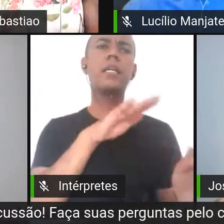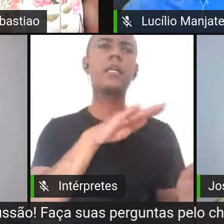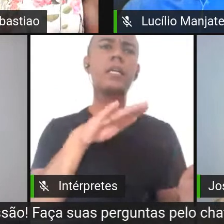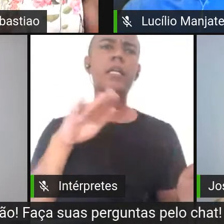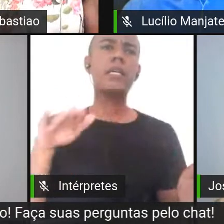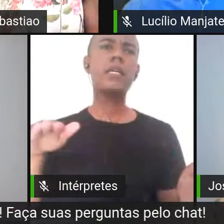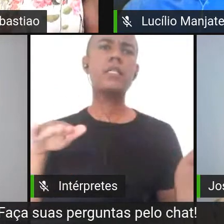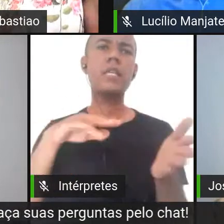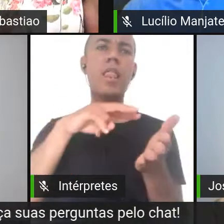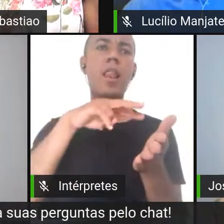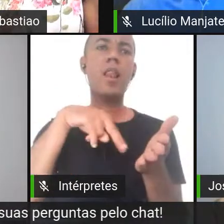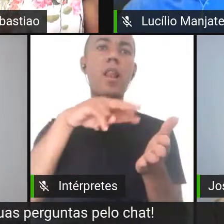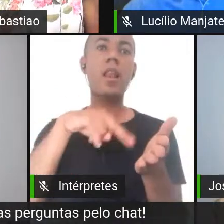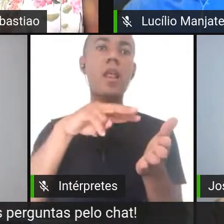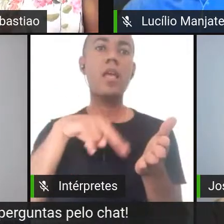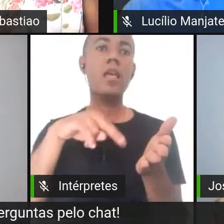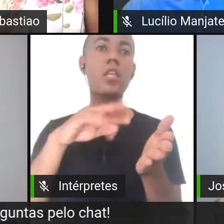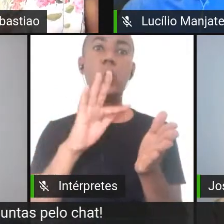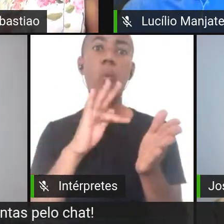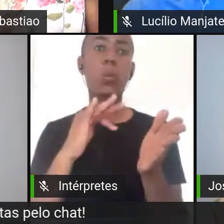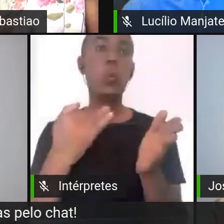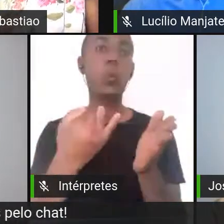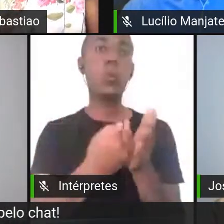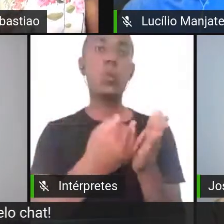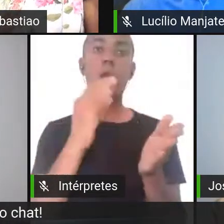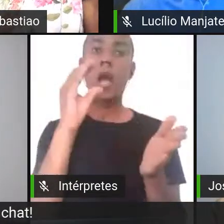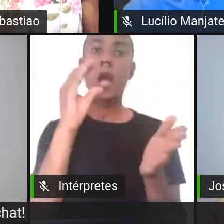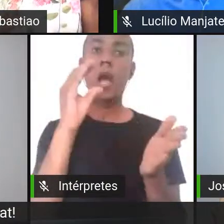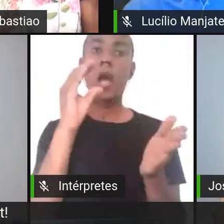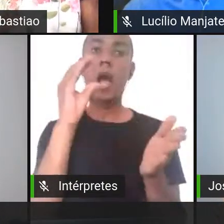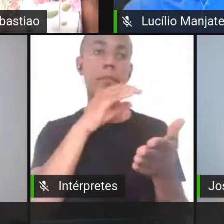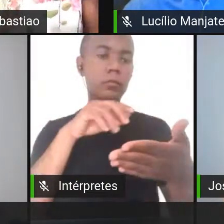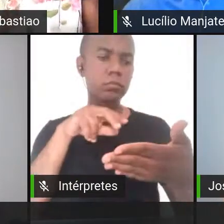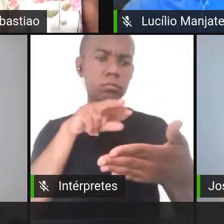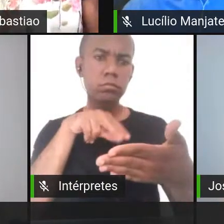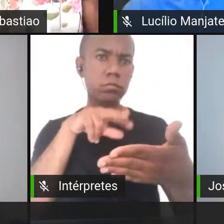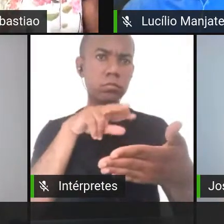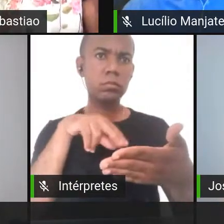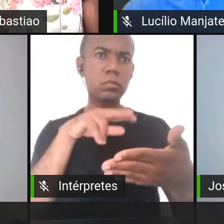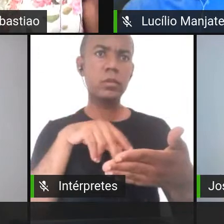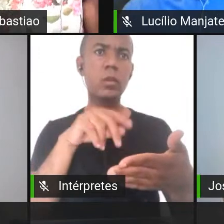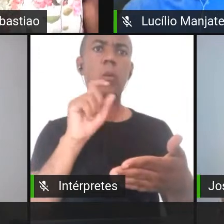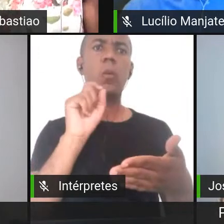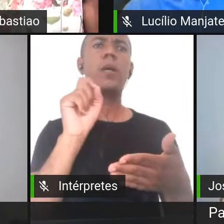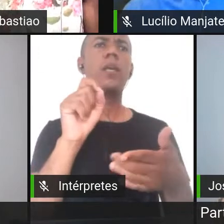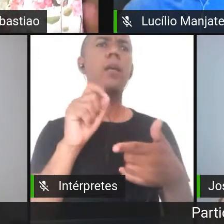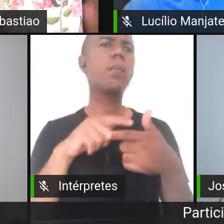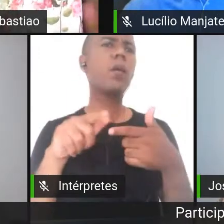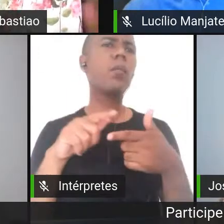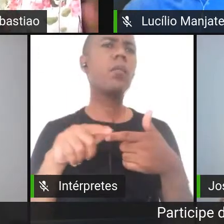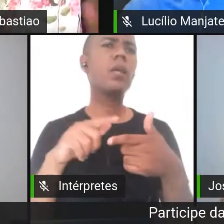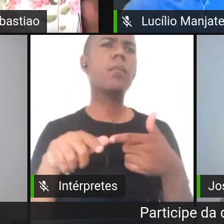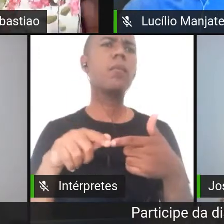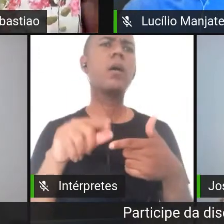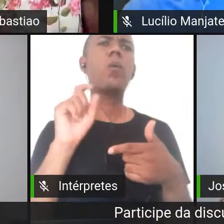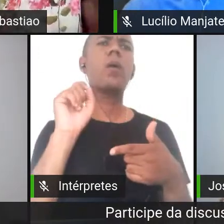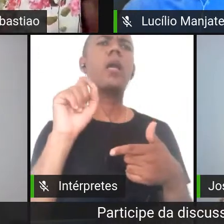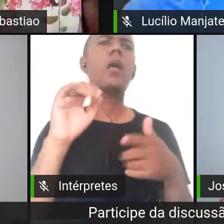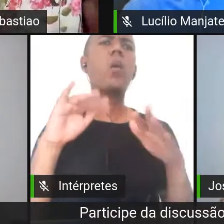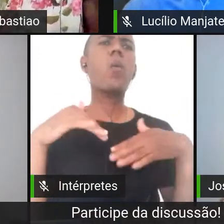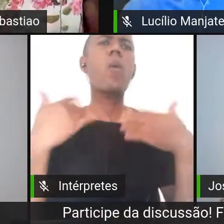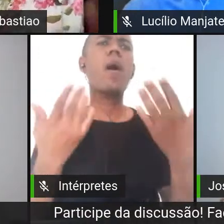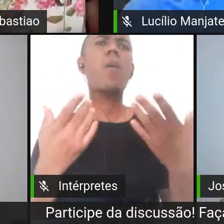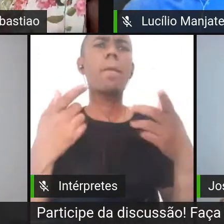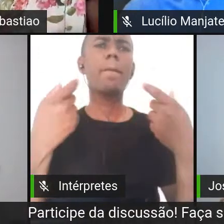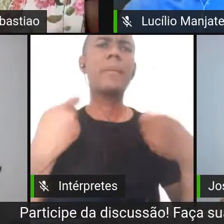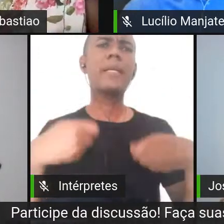o que nós lhes apresentarmos. O grande problema que há é que